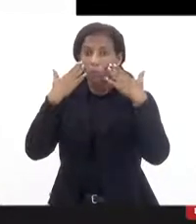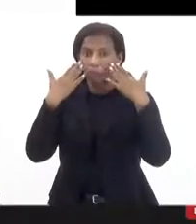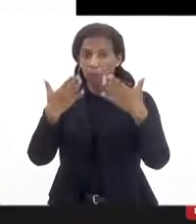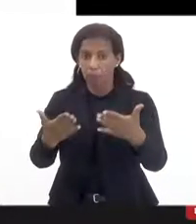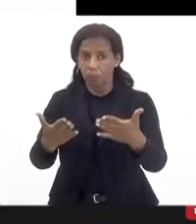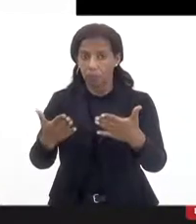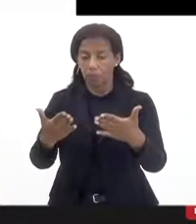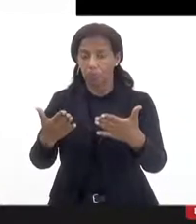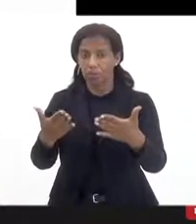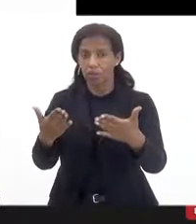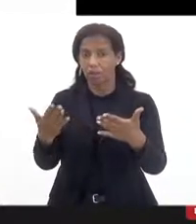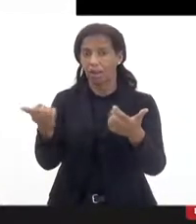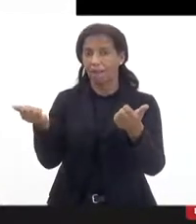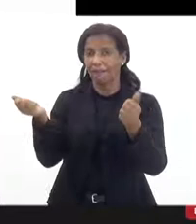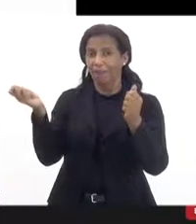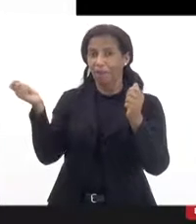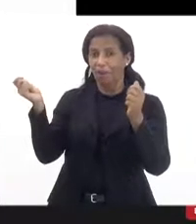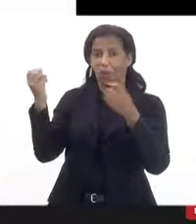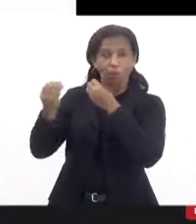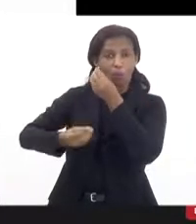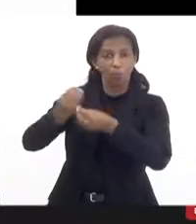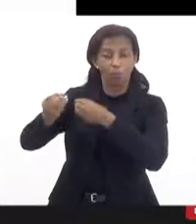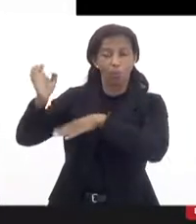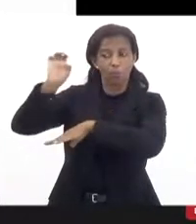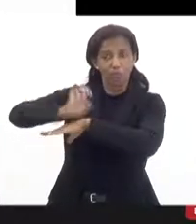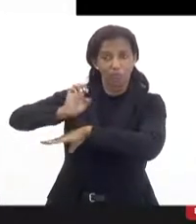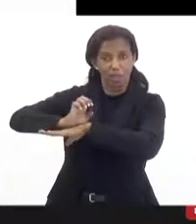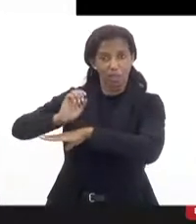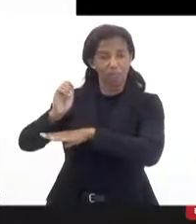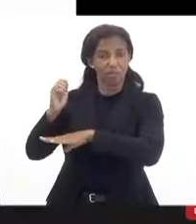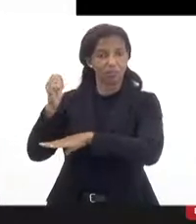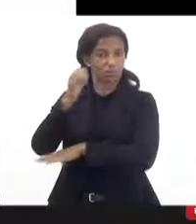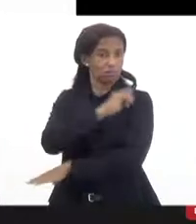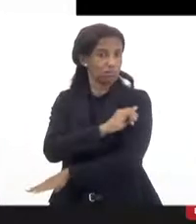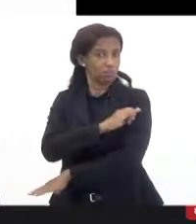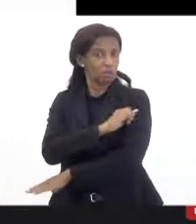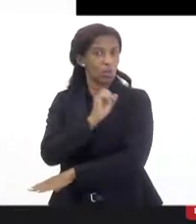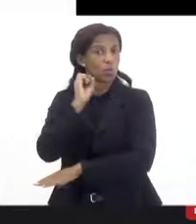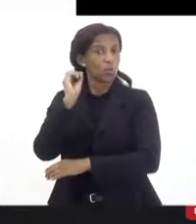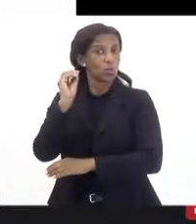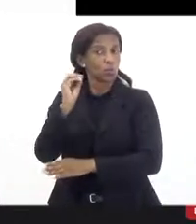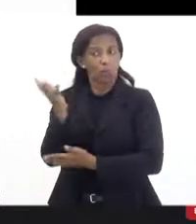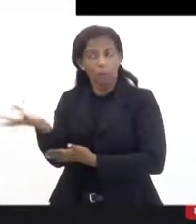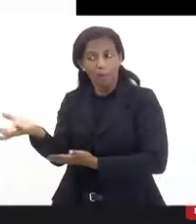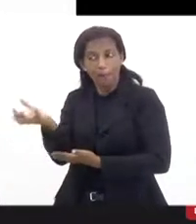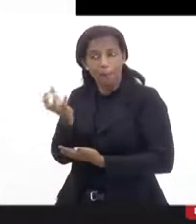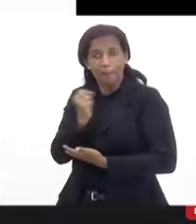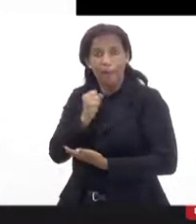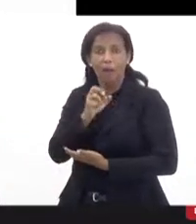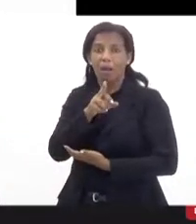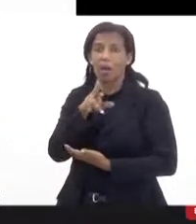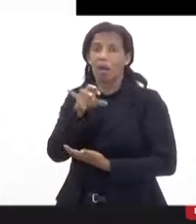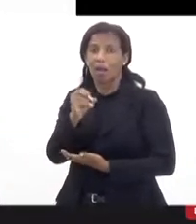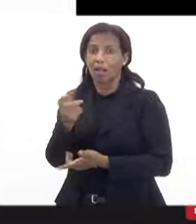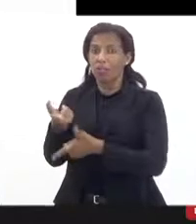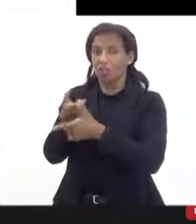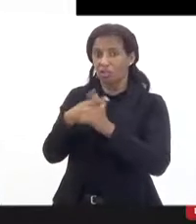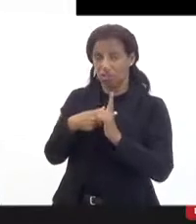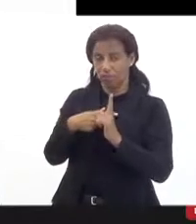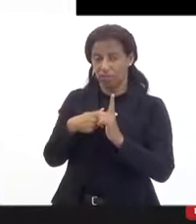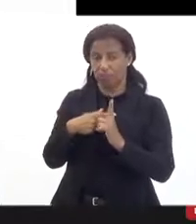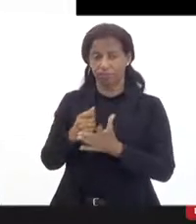a expectativa que o Estado do Rio de Janeiro tem sobre o recebimento desses créditos inscritos em dívida